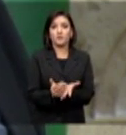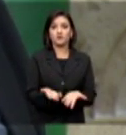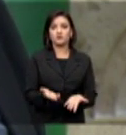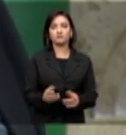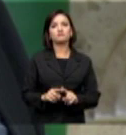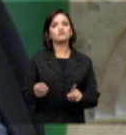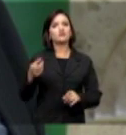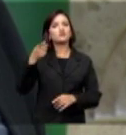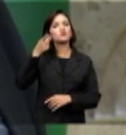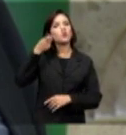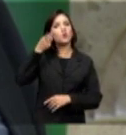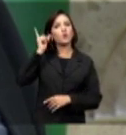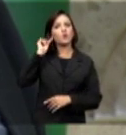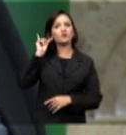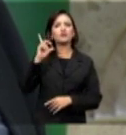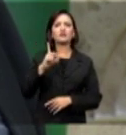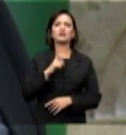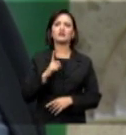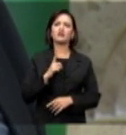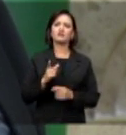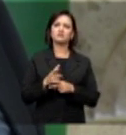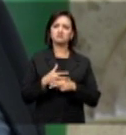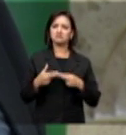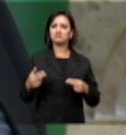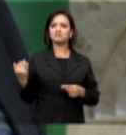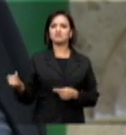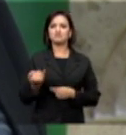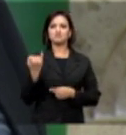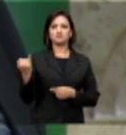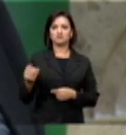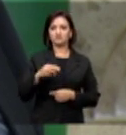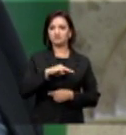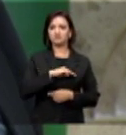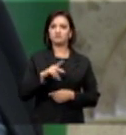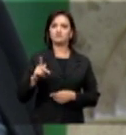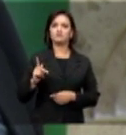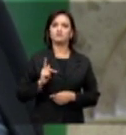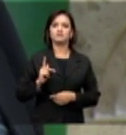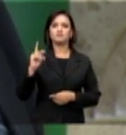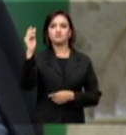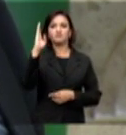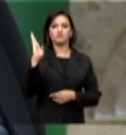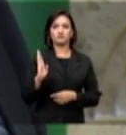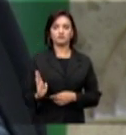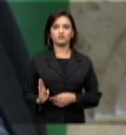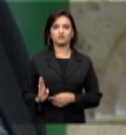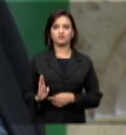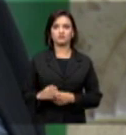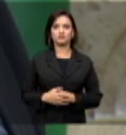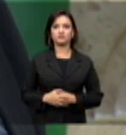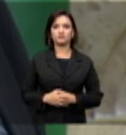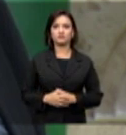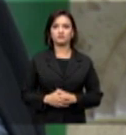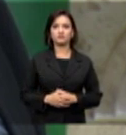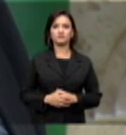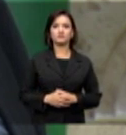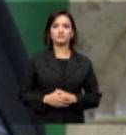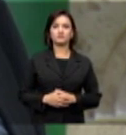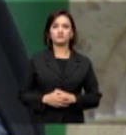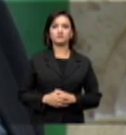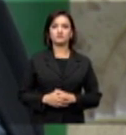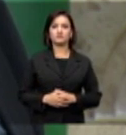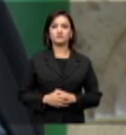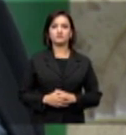ontem, tivemos um fato histórico para o Ministério Público brasileiro e, creio, que para o Estado